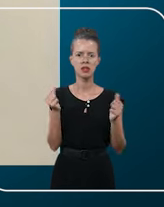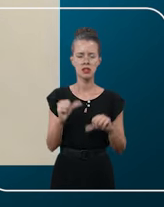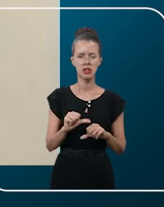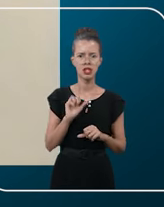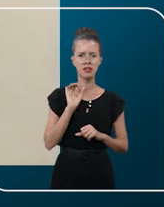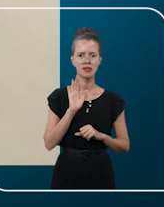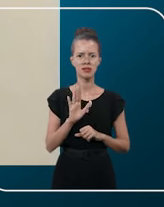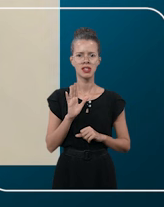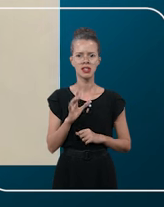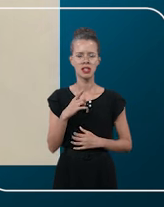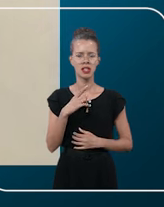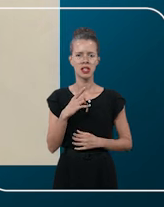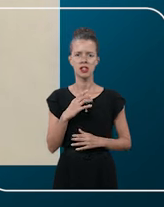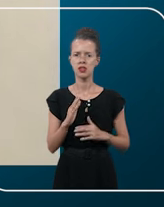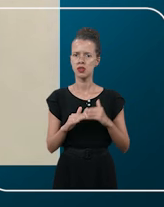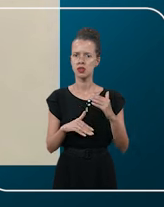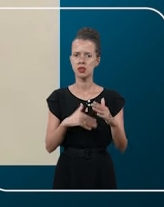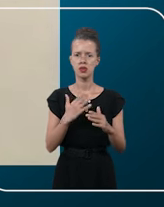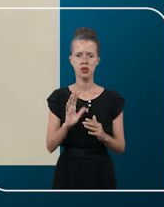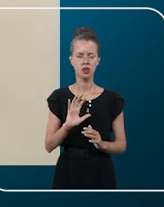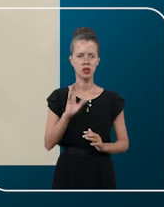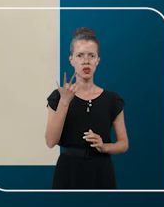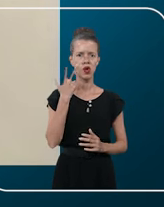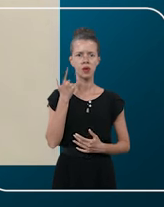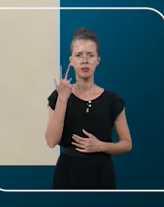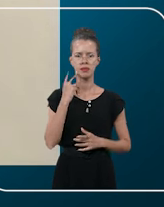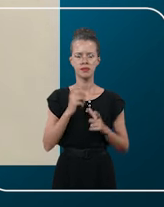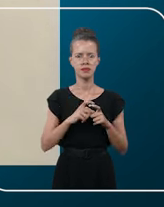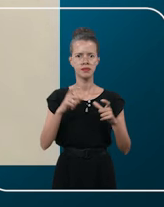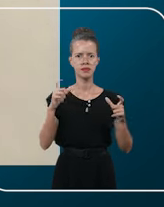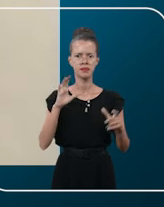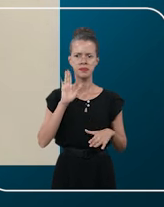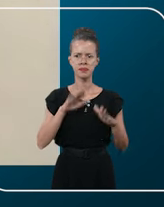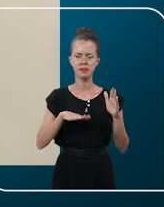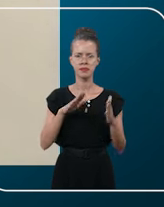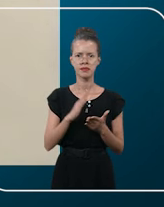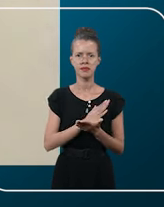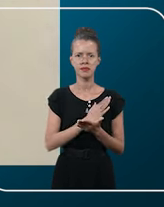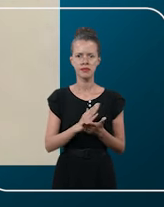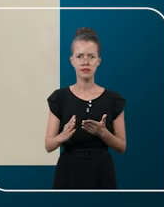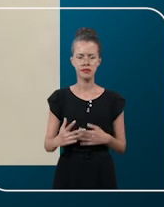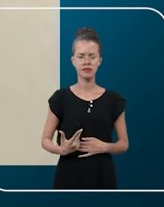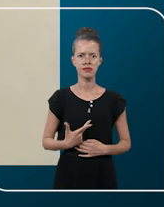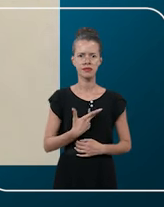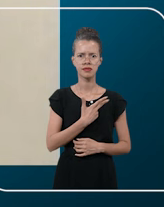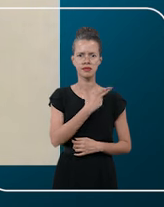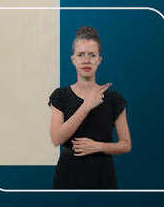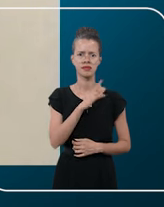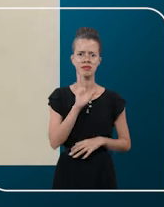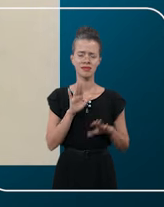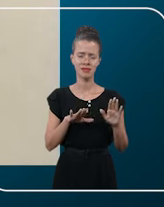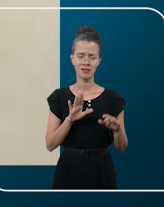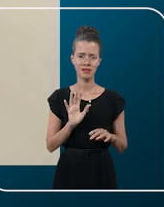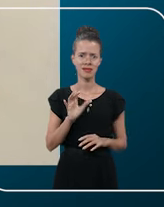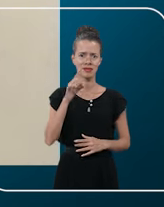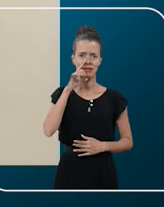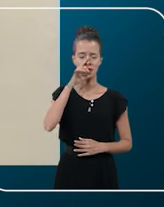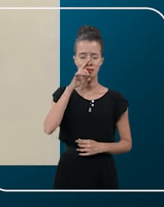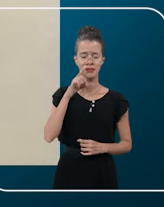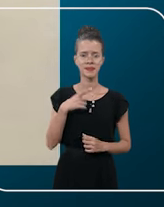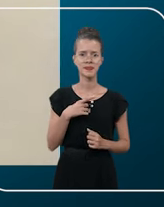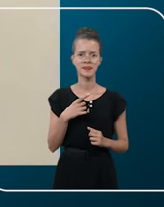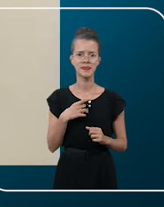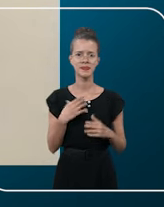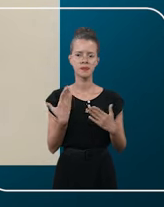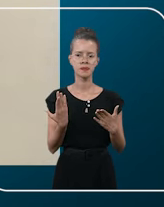naturalmente daquela atividade. Há algumas cirurgias, há muitas atividades médicas em que há risco. Então, eu preciso analisar isso